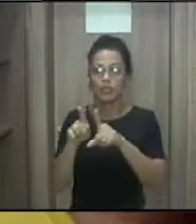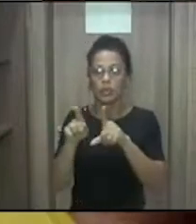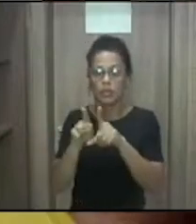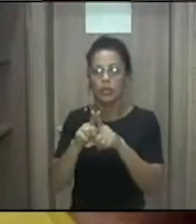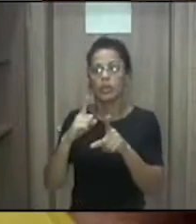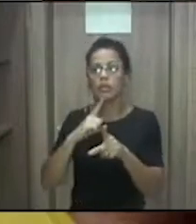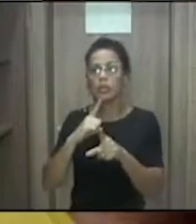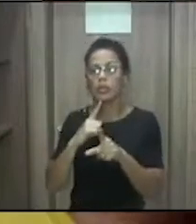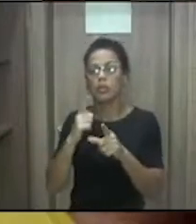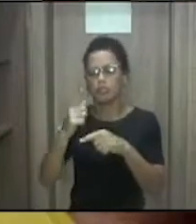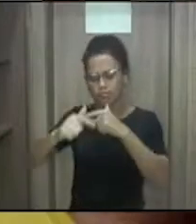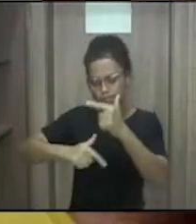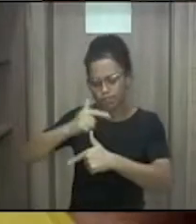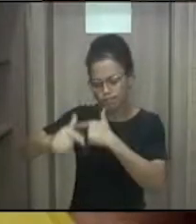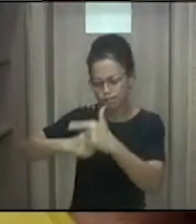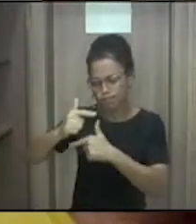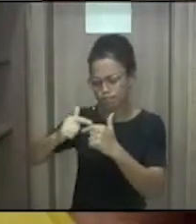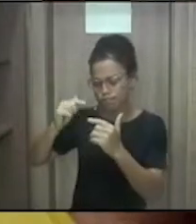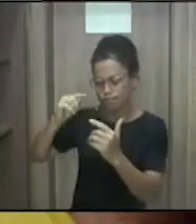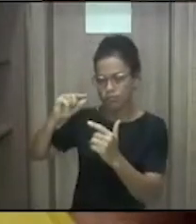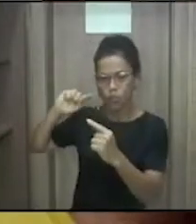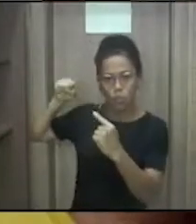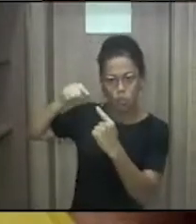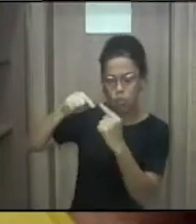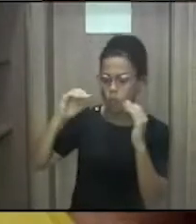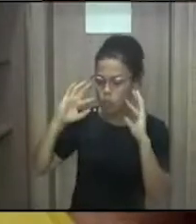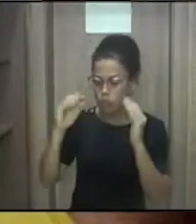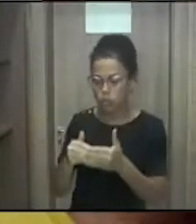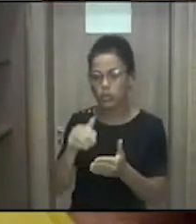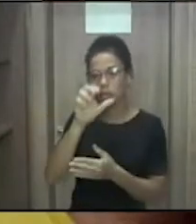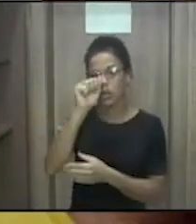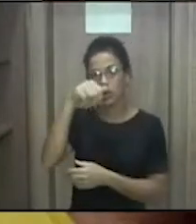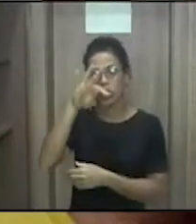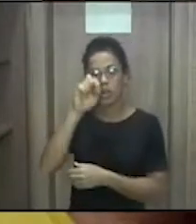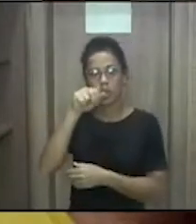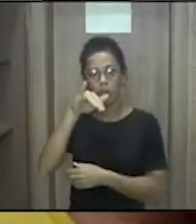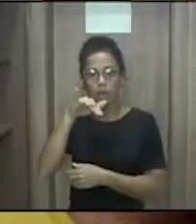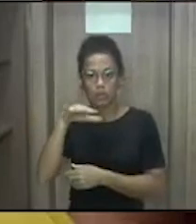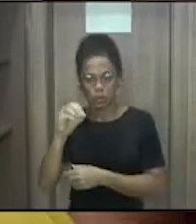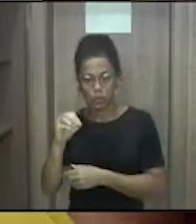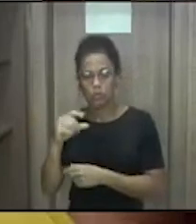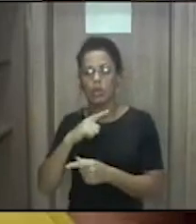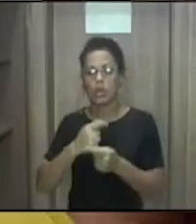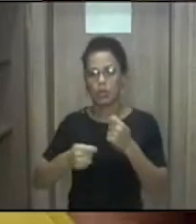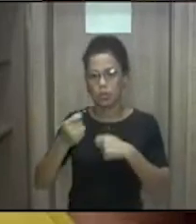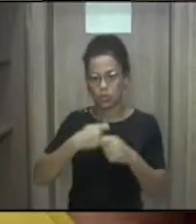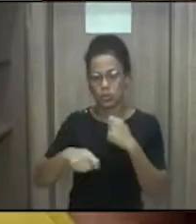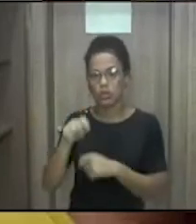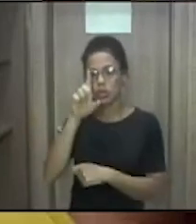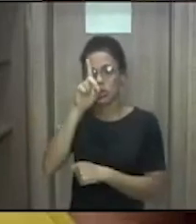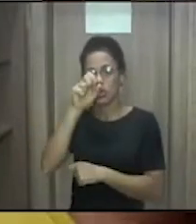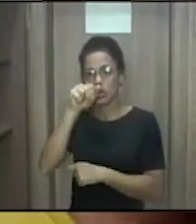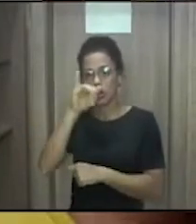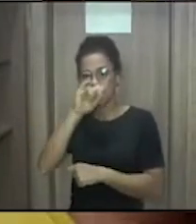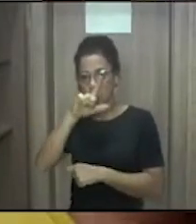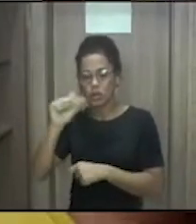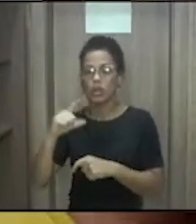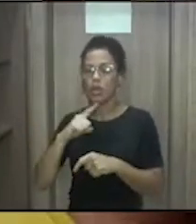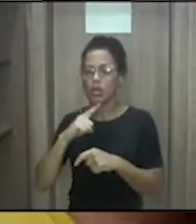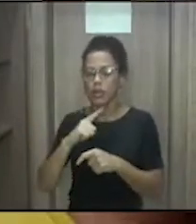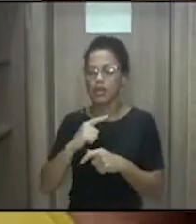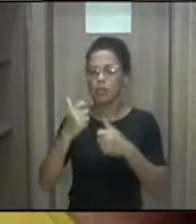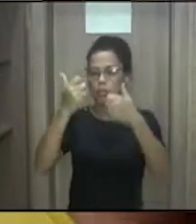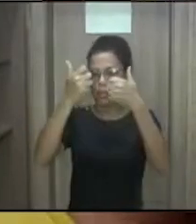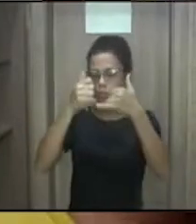trabalhou muito nessa meta no que se refere aos TRs. Antônio Fernandes, que é economista. E o Danilo Aioki, que é estatístico e também vem